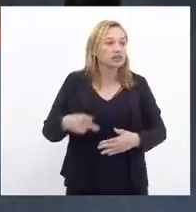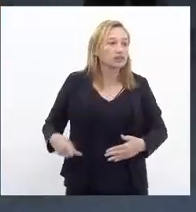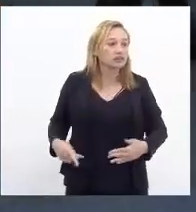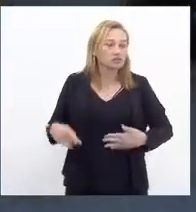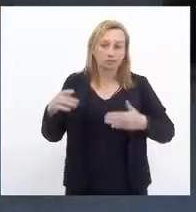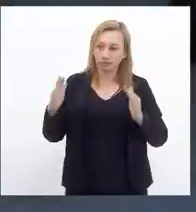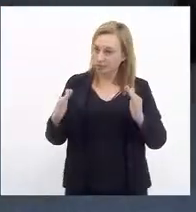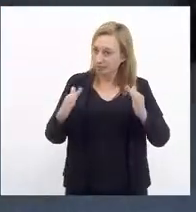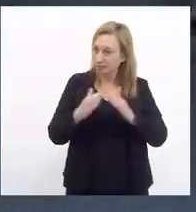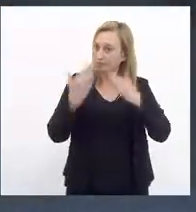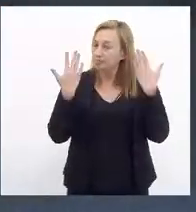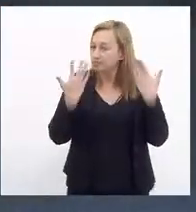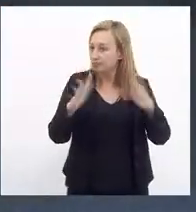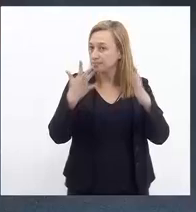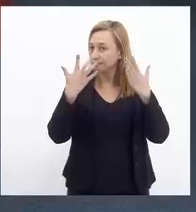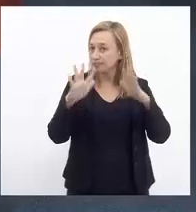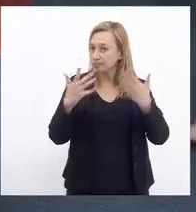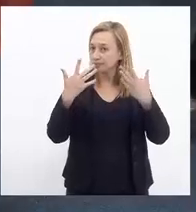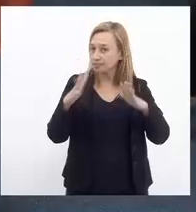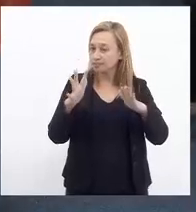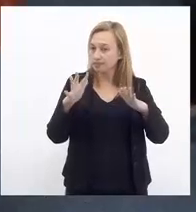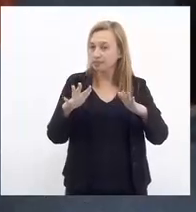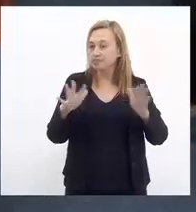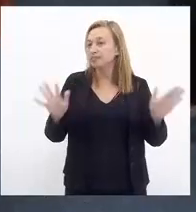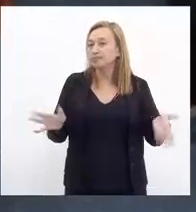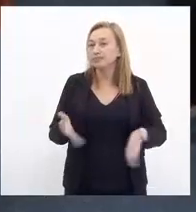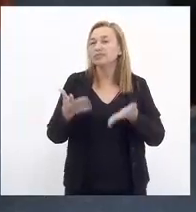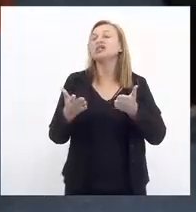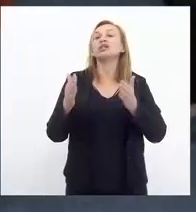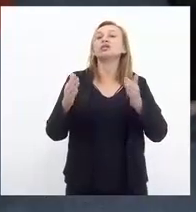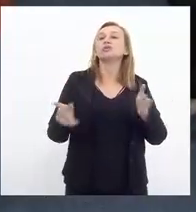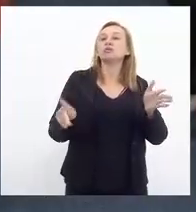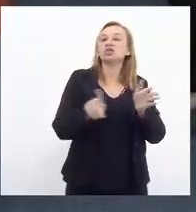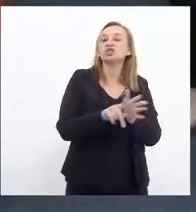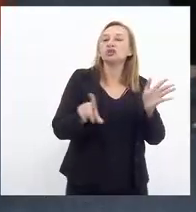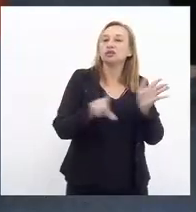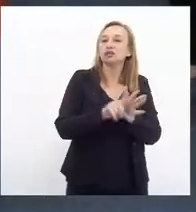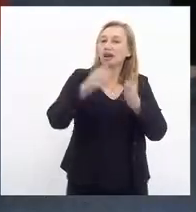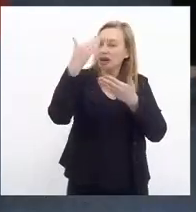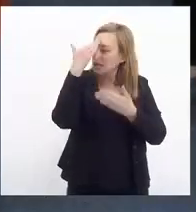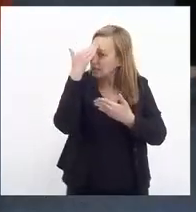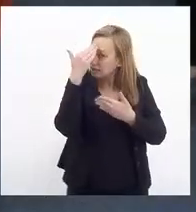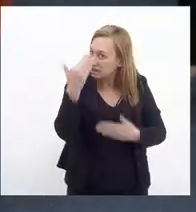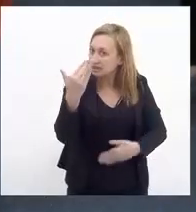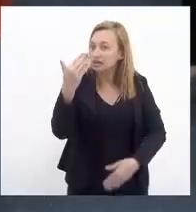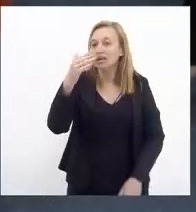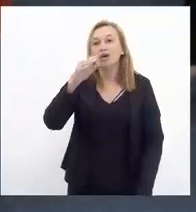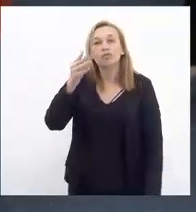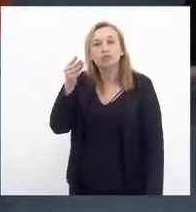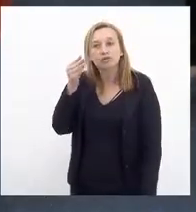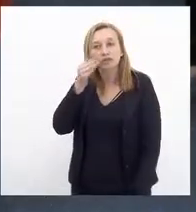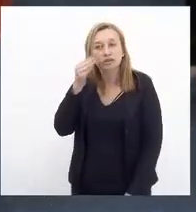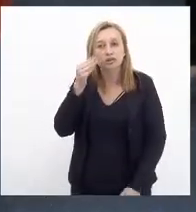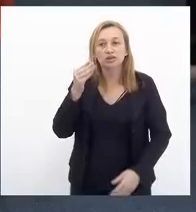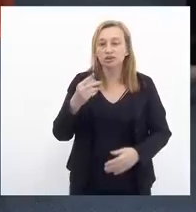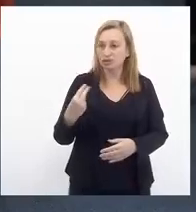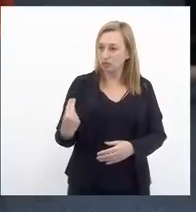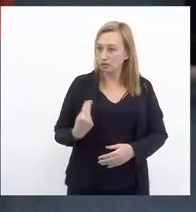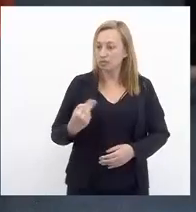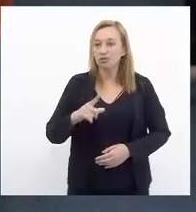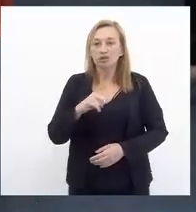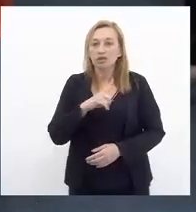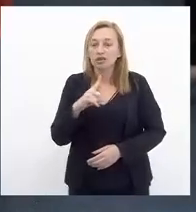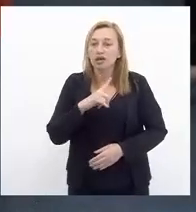casa para elogiar a iniciativa do projeto de lei agradecer a oportunidade ser signatária